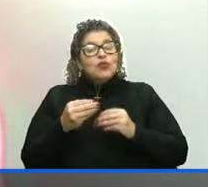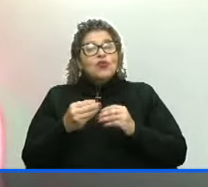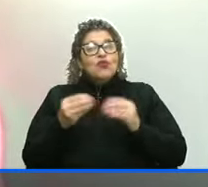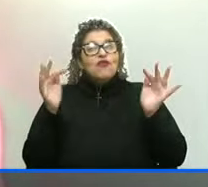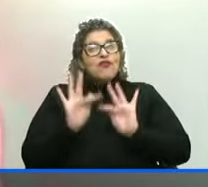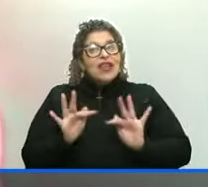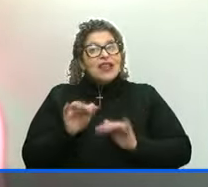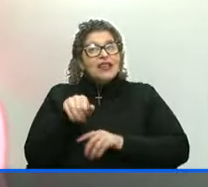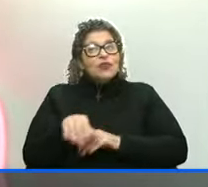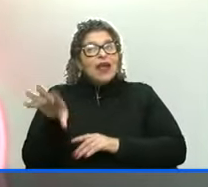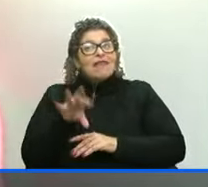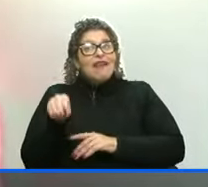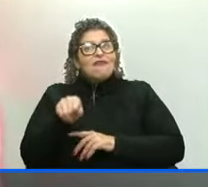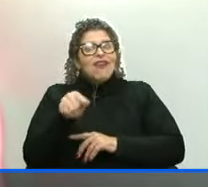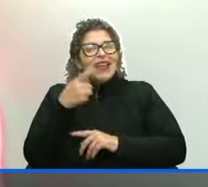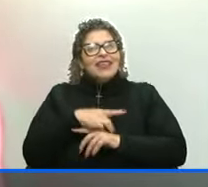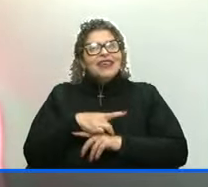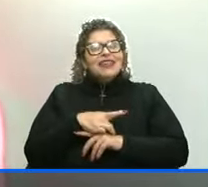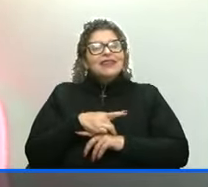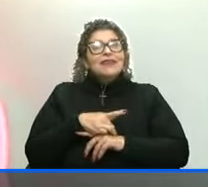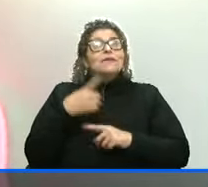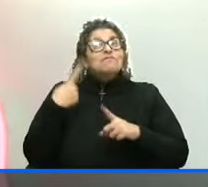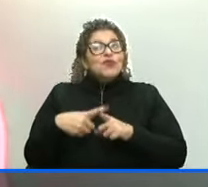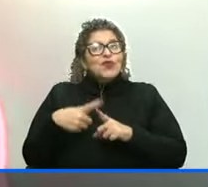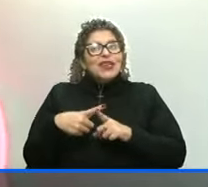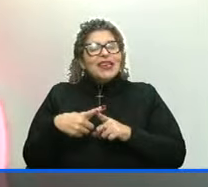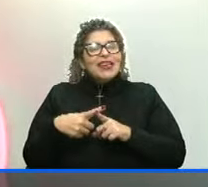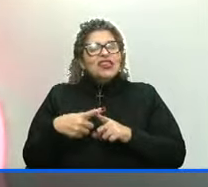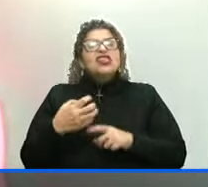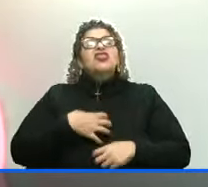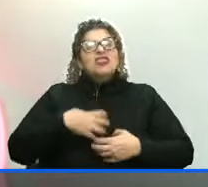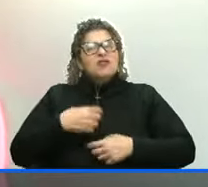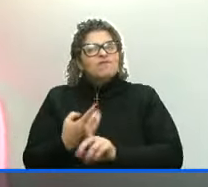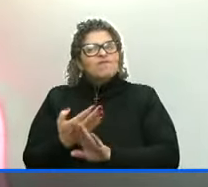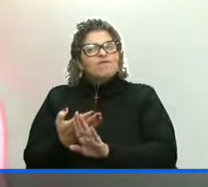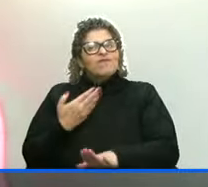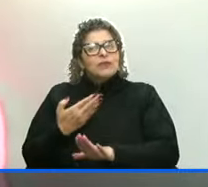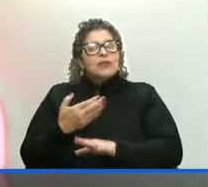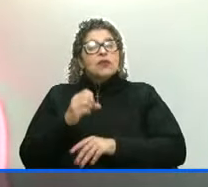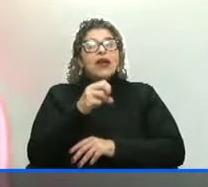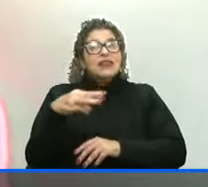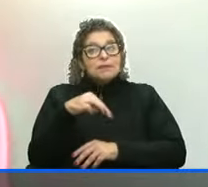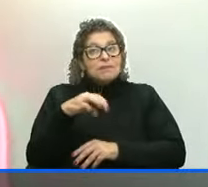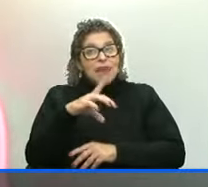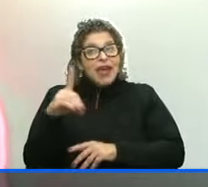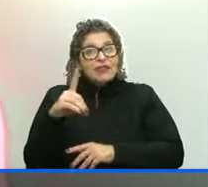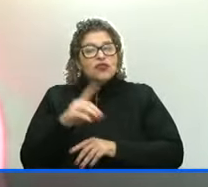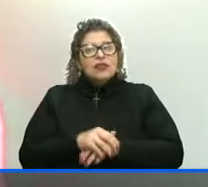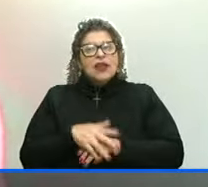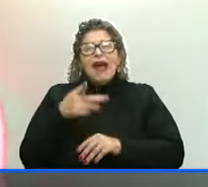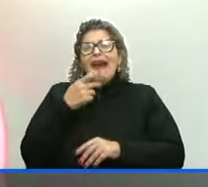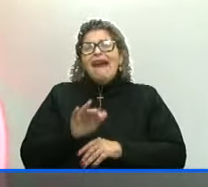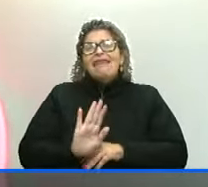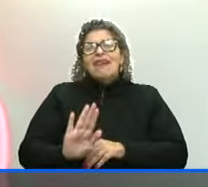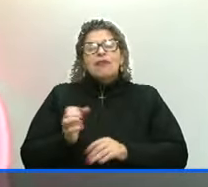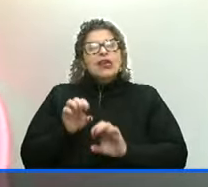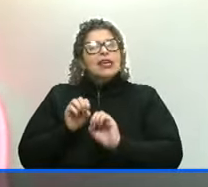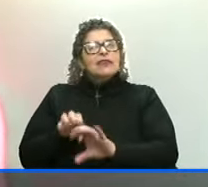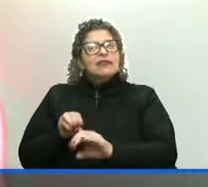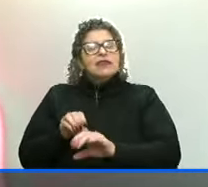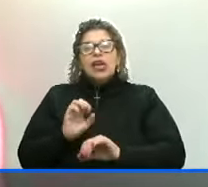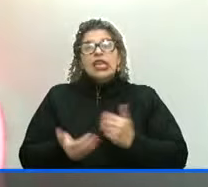porque, por vezes, a gente já sentiu esse distanciamento com a SMED, de dizer, aqui é educação e